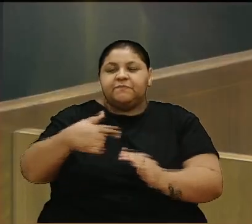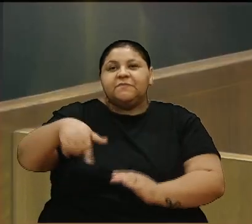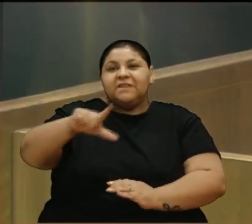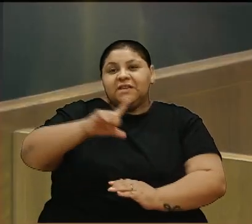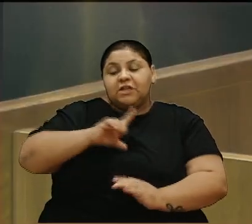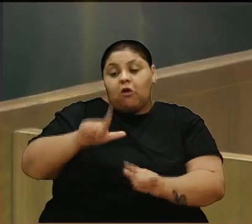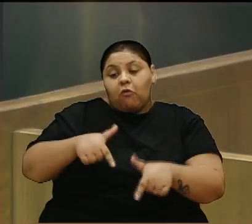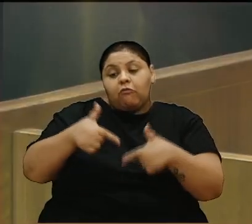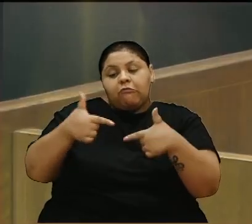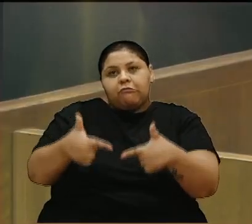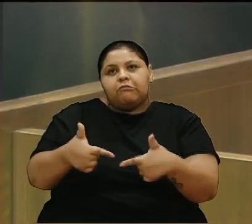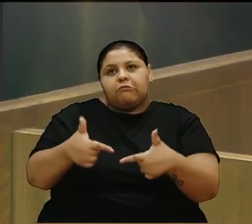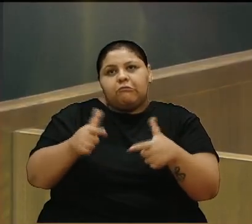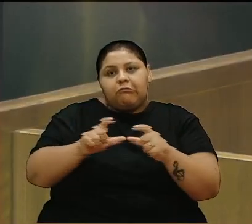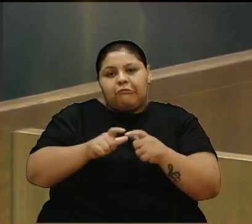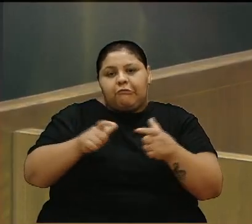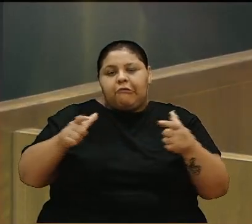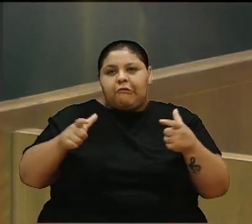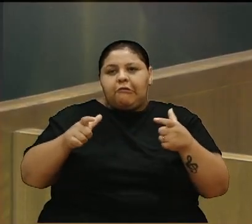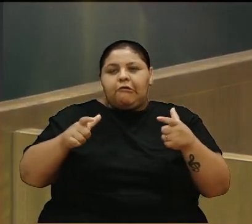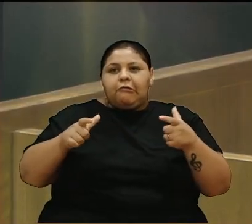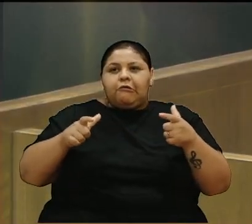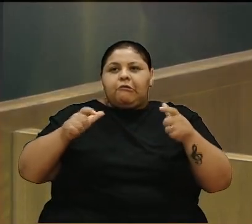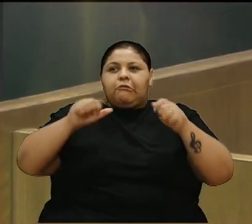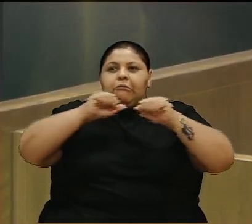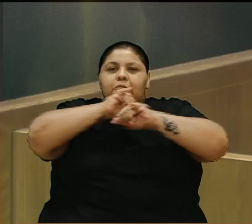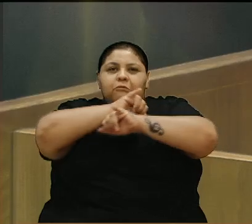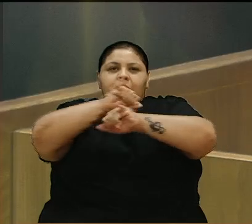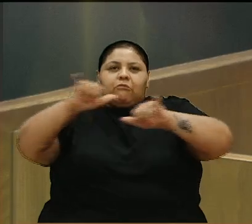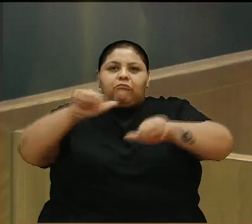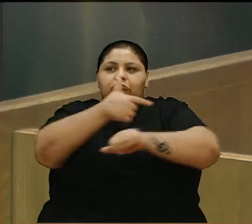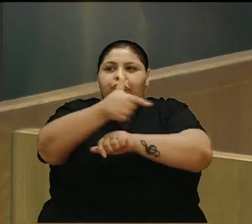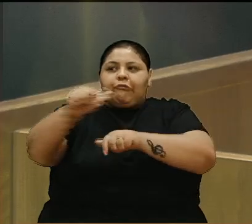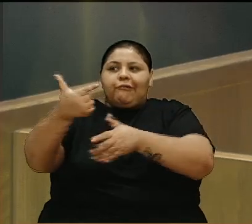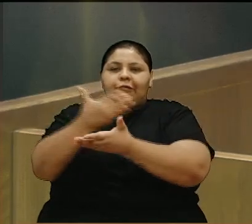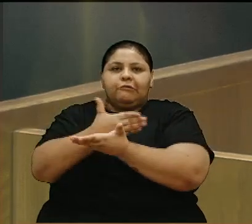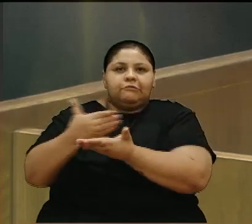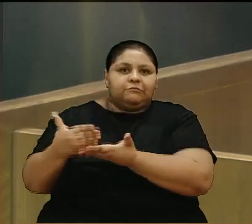essas ações também ampliando de forma regional com outras iniciativas.